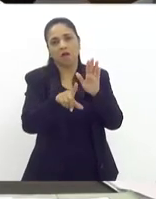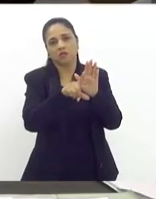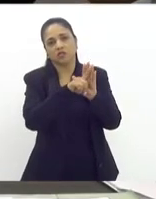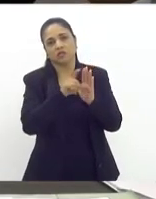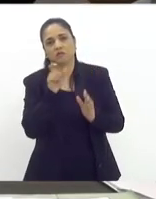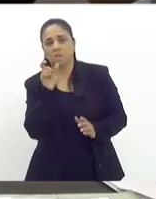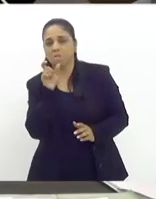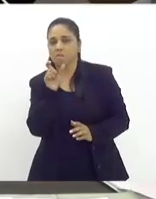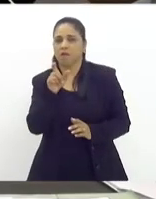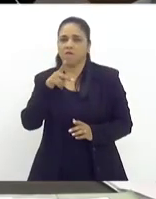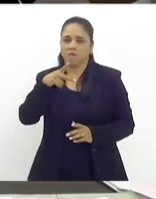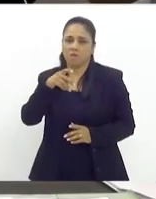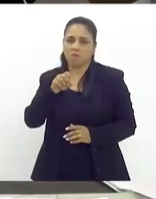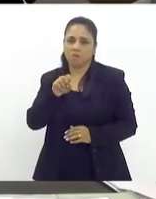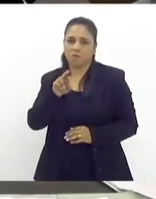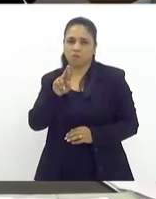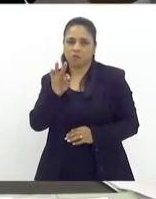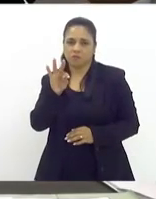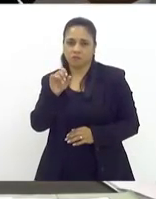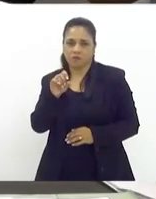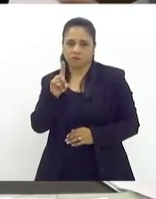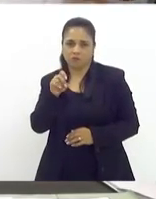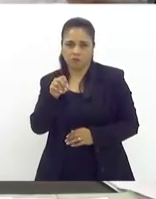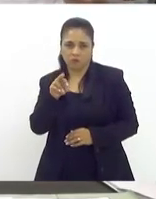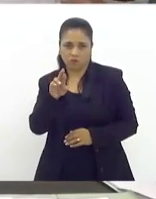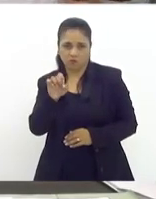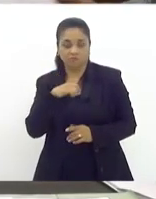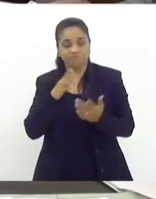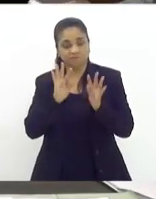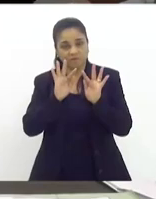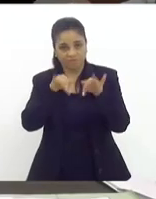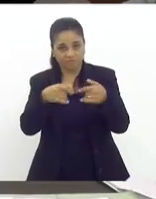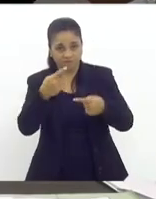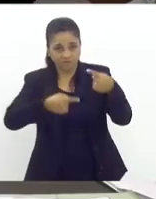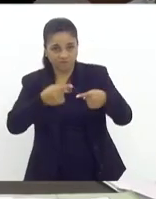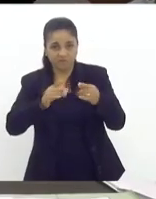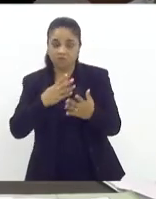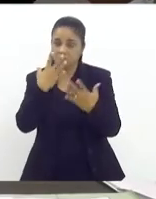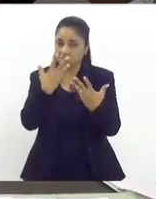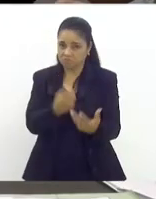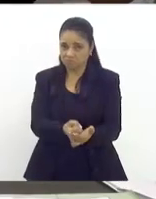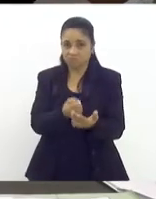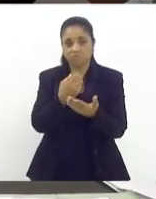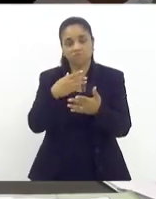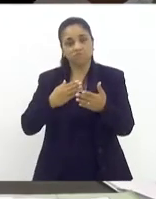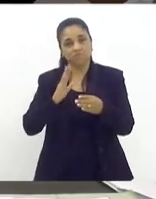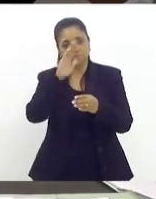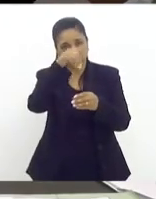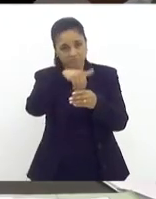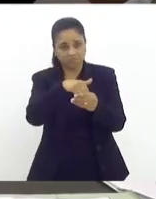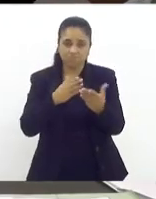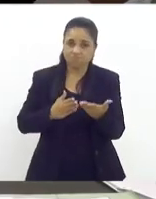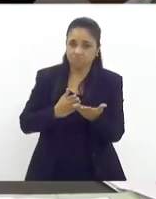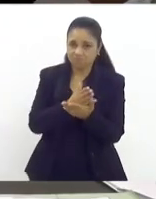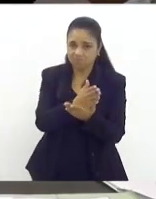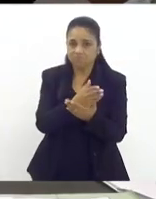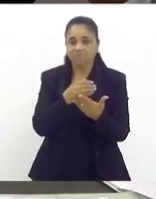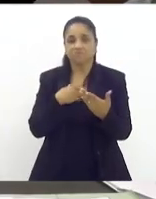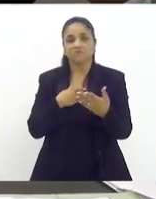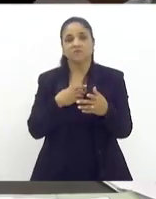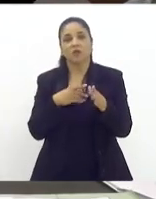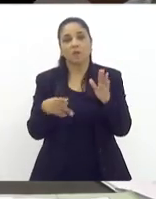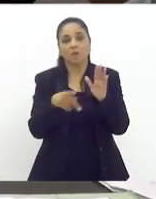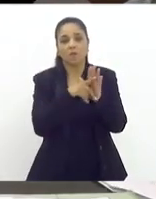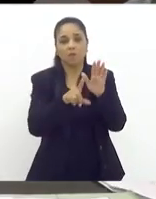palavra portadores. Obrigado. Encerrada a discussão, em votação, senhores que aprovam, permaneçam como estão, aprovado. Bloco de